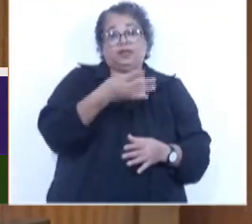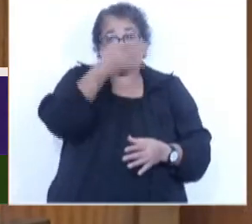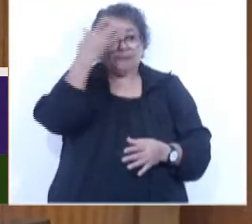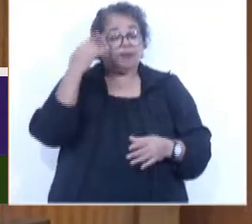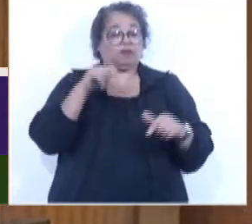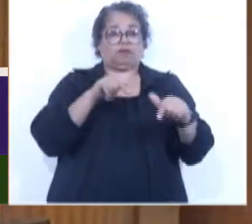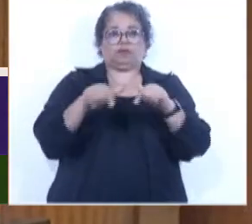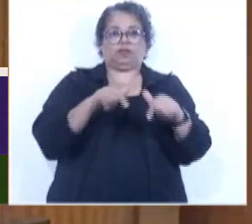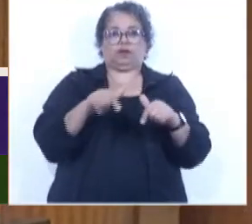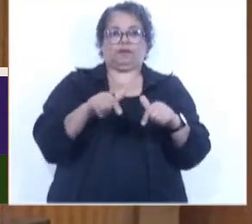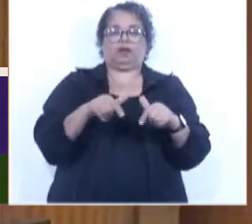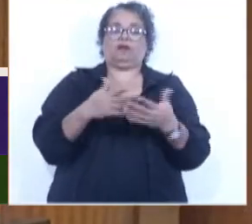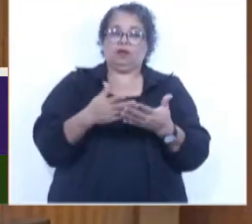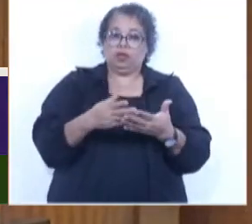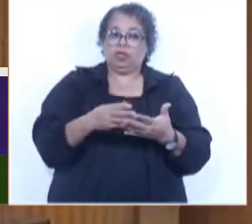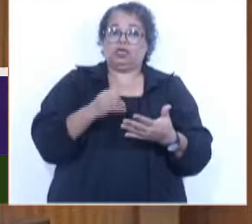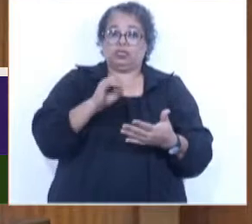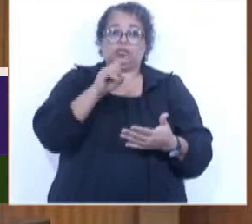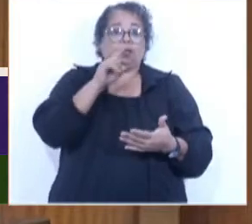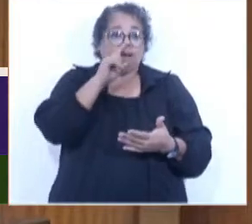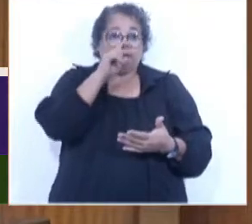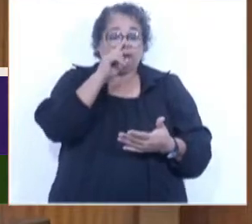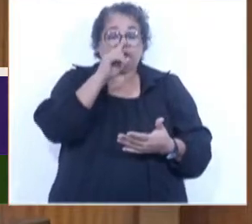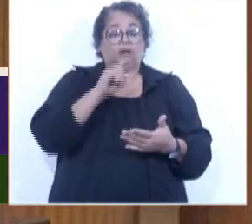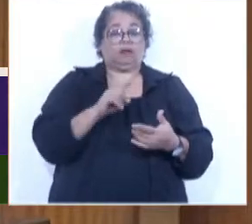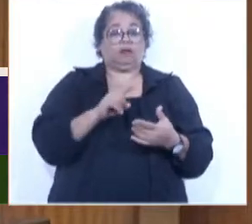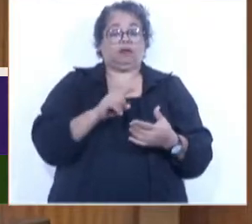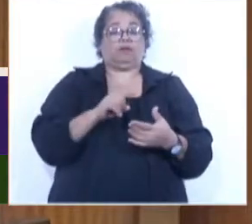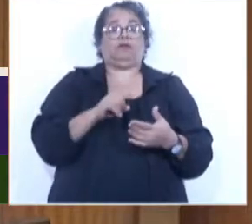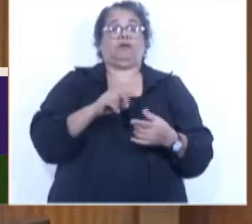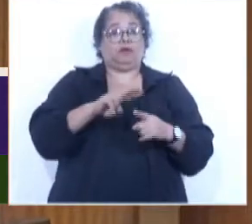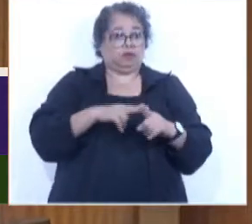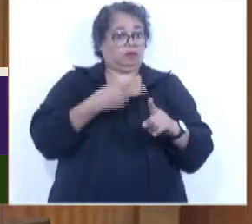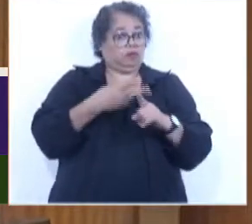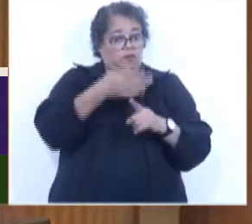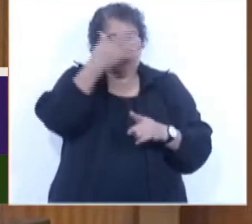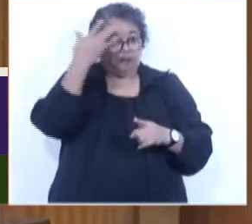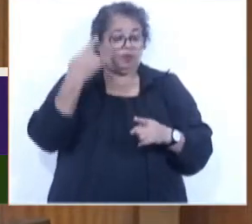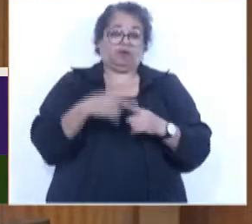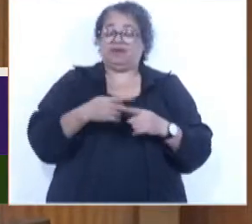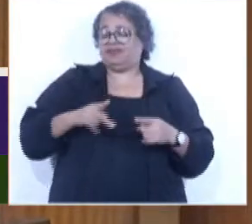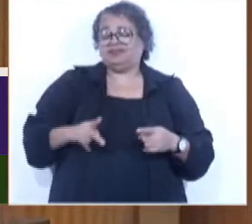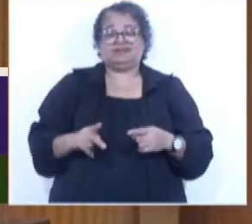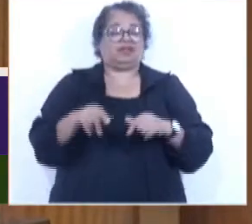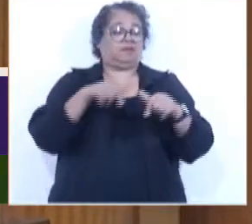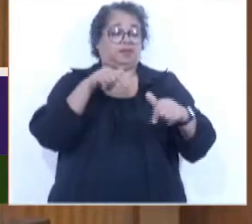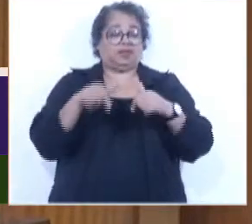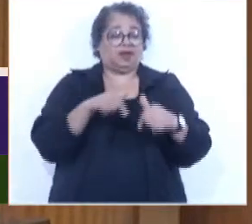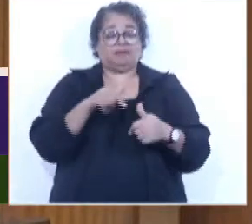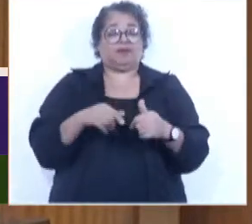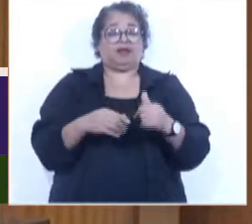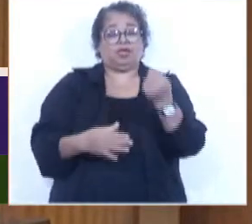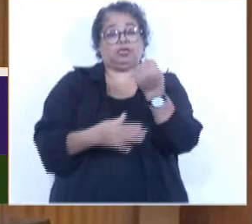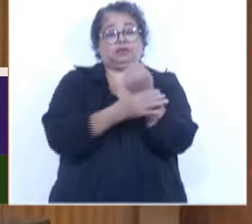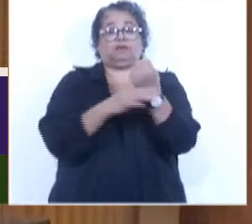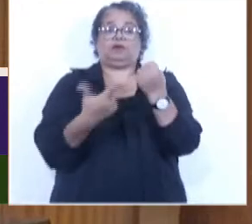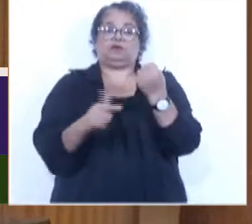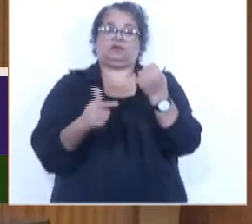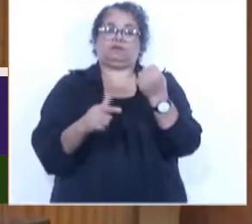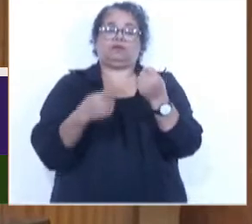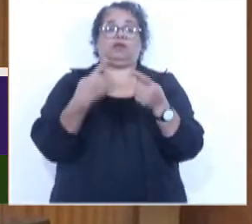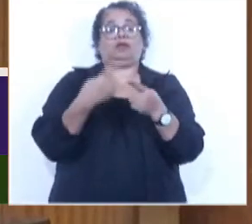poderia ser muito maior visto que diariamente os servidores estão trabalhando em situação de risco em razão de